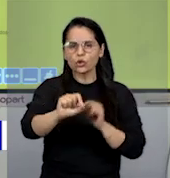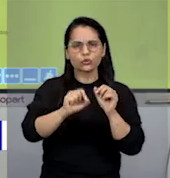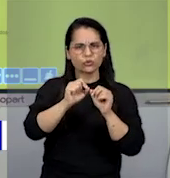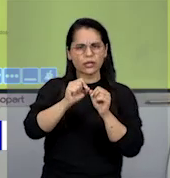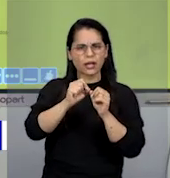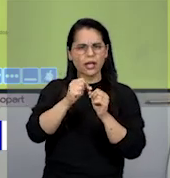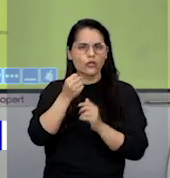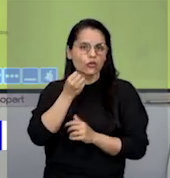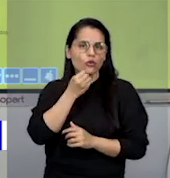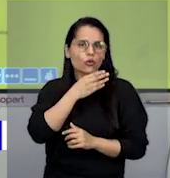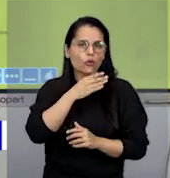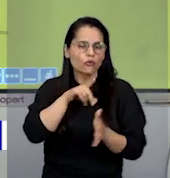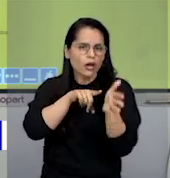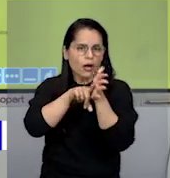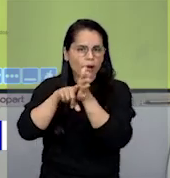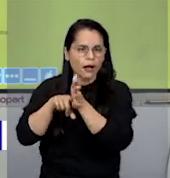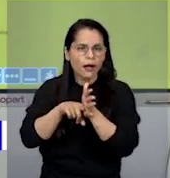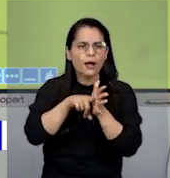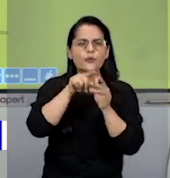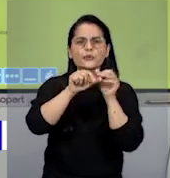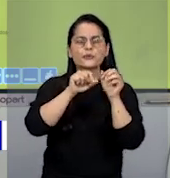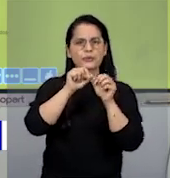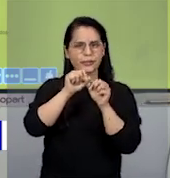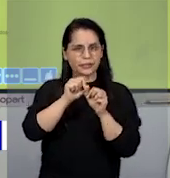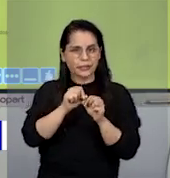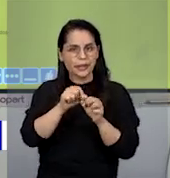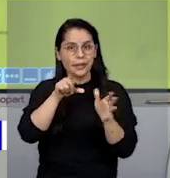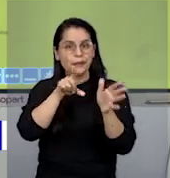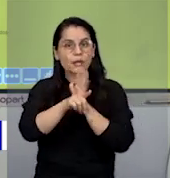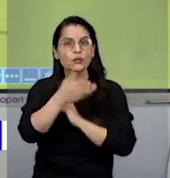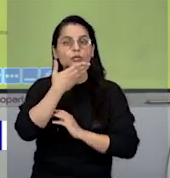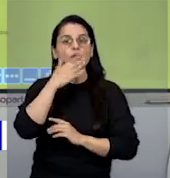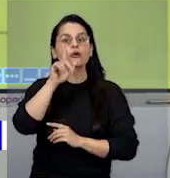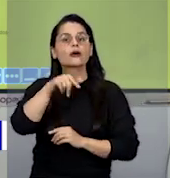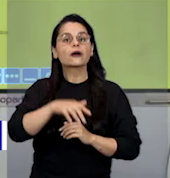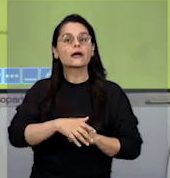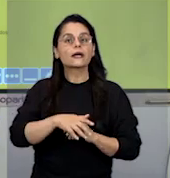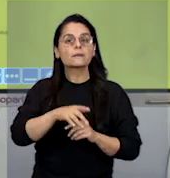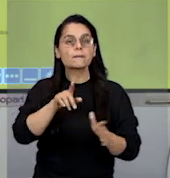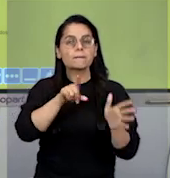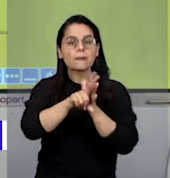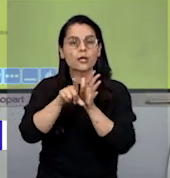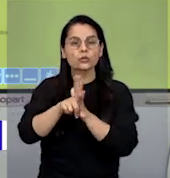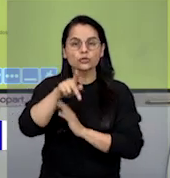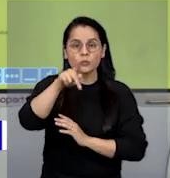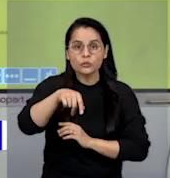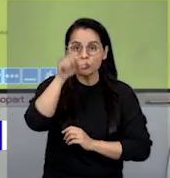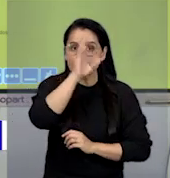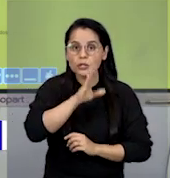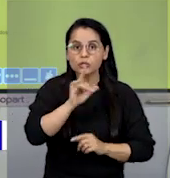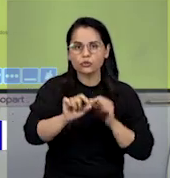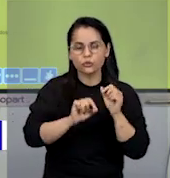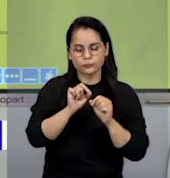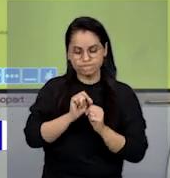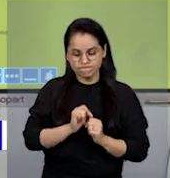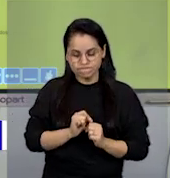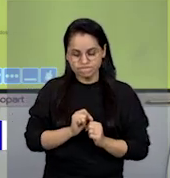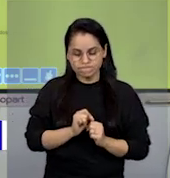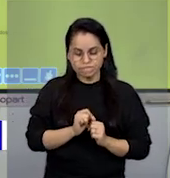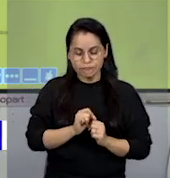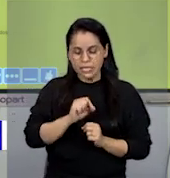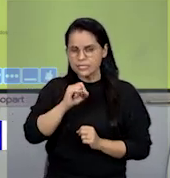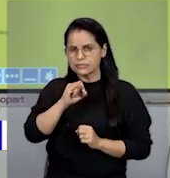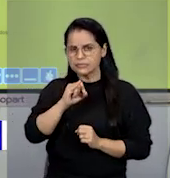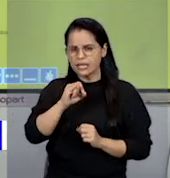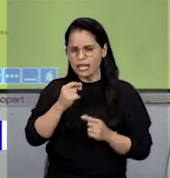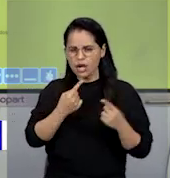recente. E essa pesquisa, a pergunta que eles fizeram para as pessoas, aqui no Brasil, era se